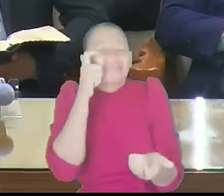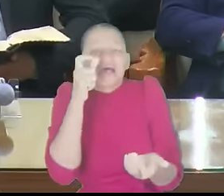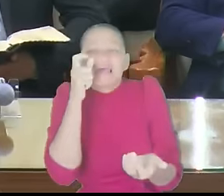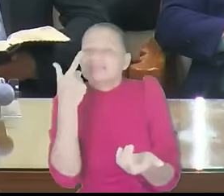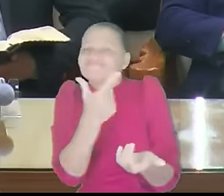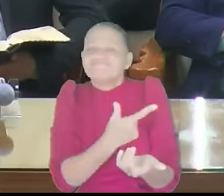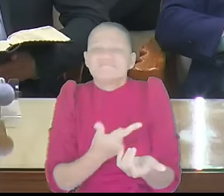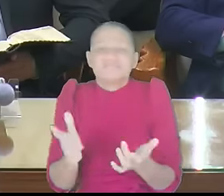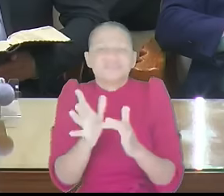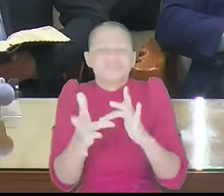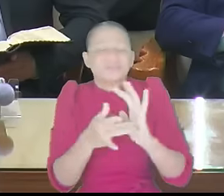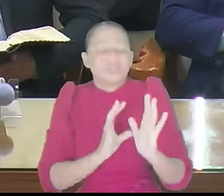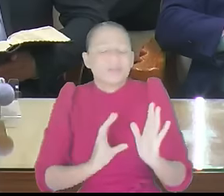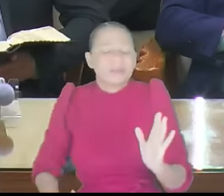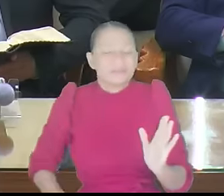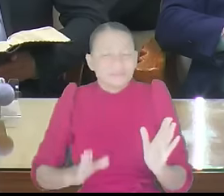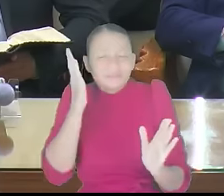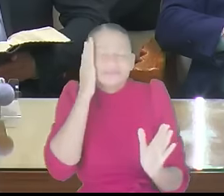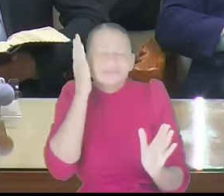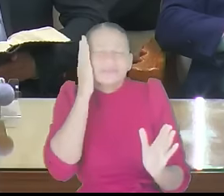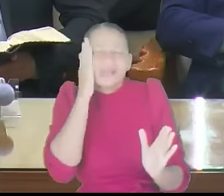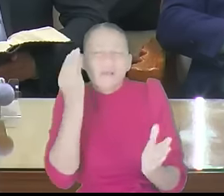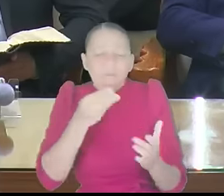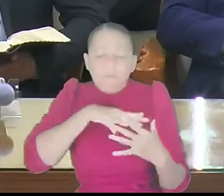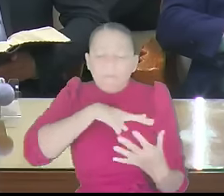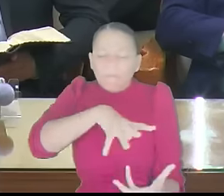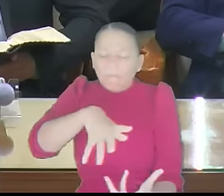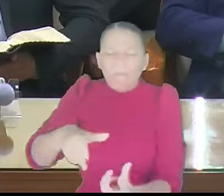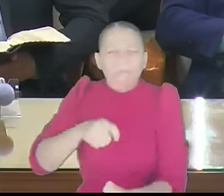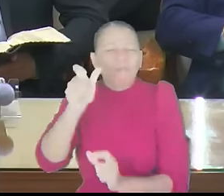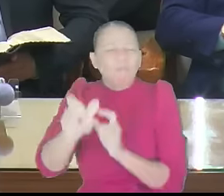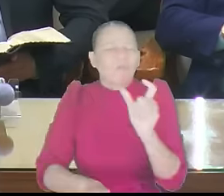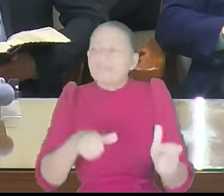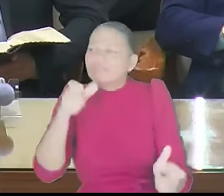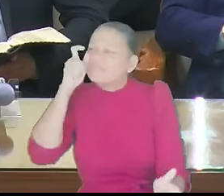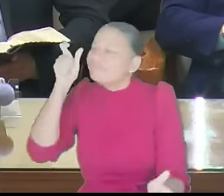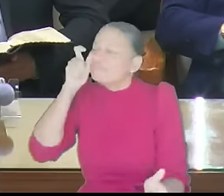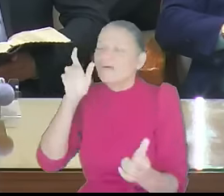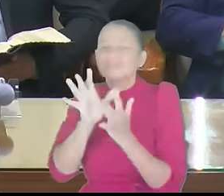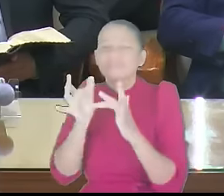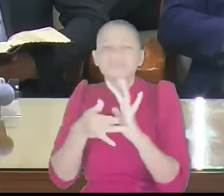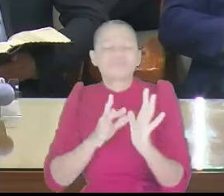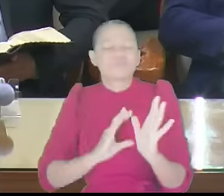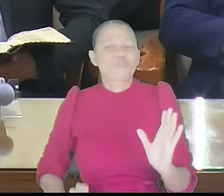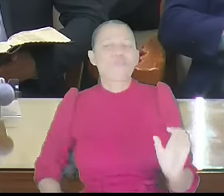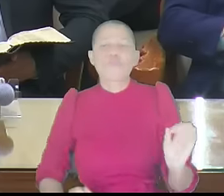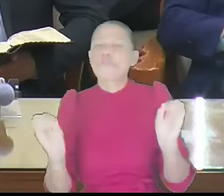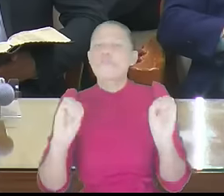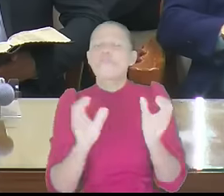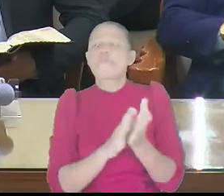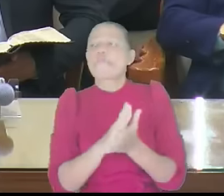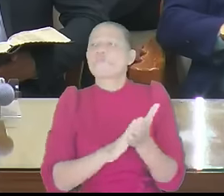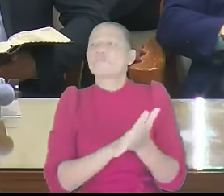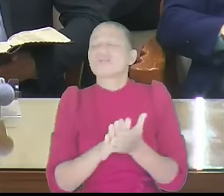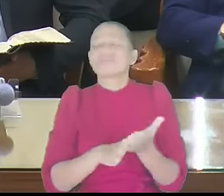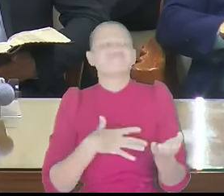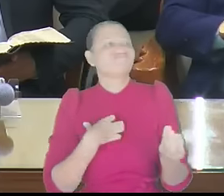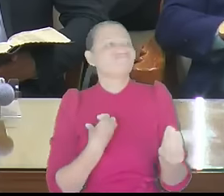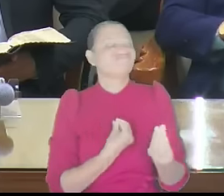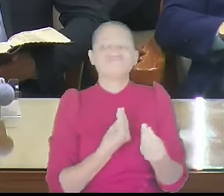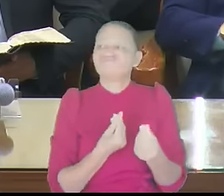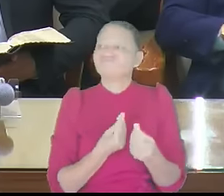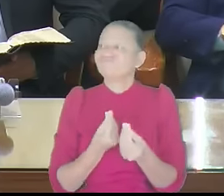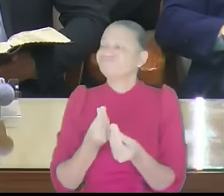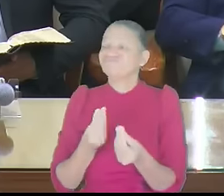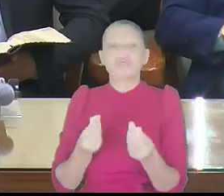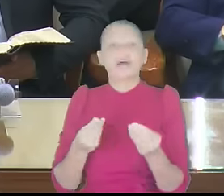sabe me dá a razão? Por que é que o mundo está desinteressado de Cristo? O mundo está indiferente a Cristo.